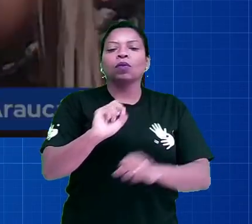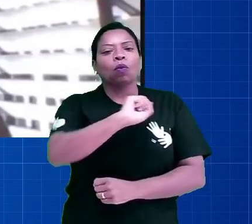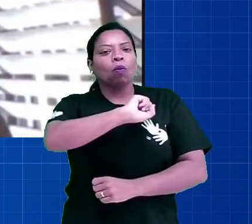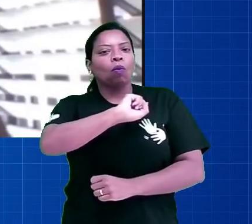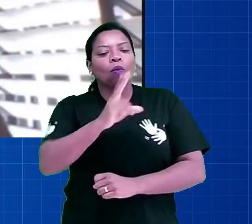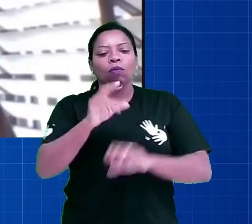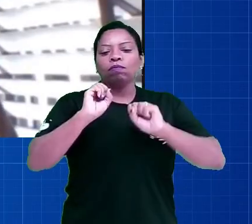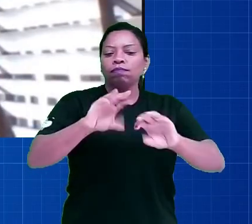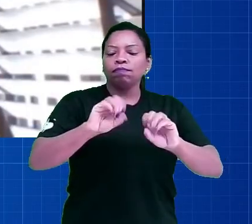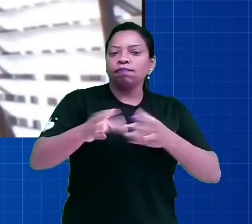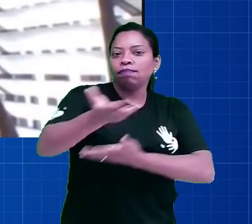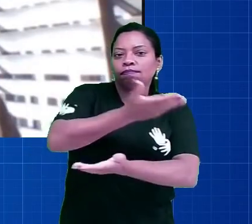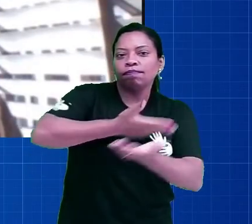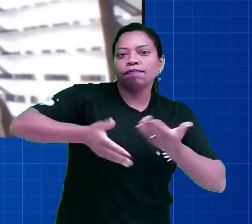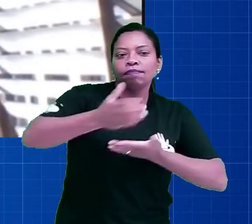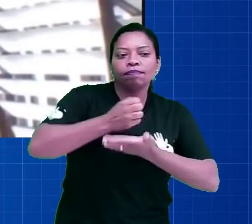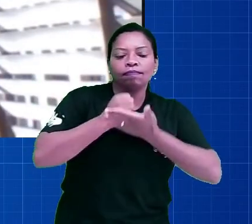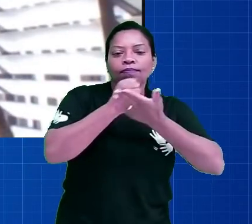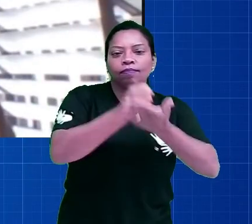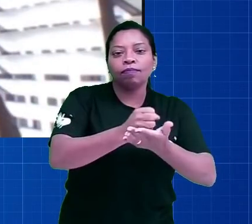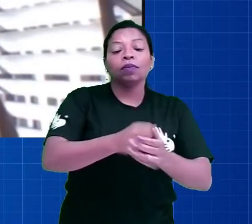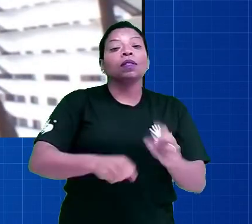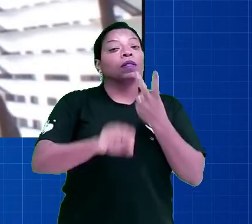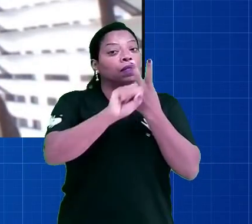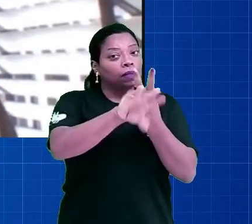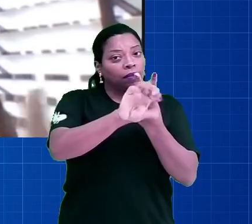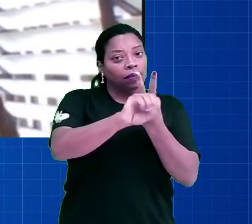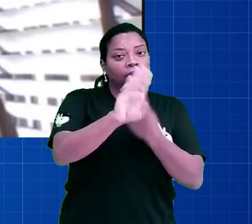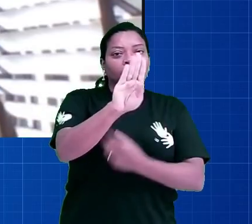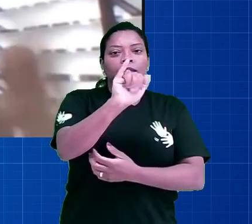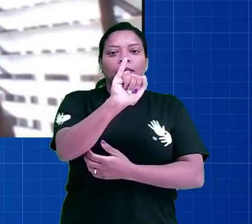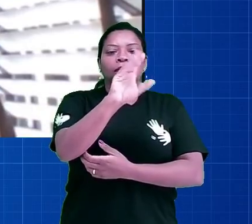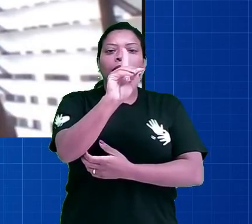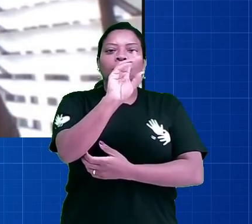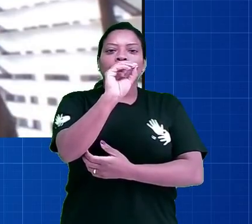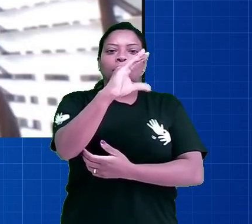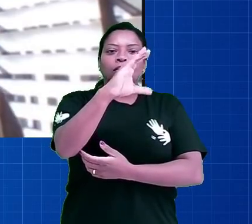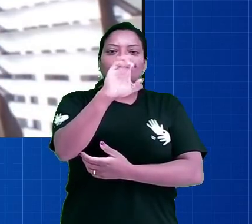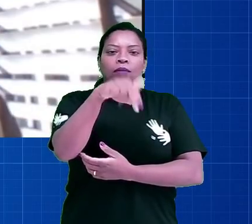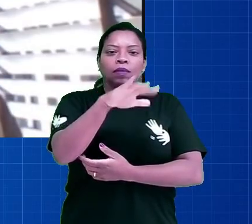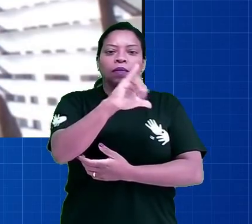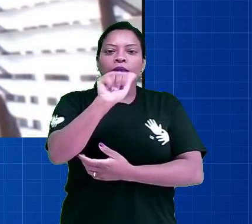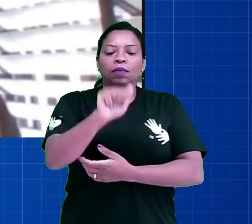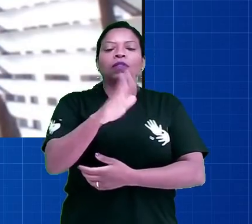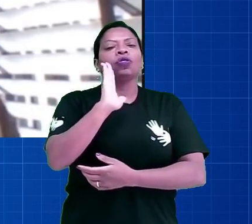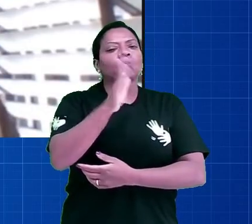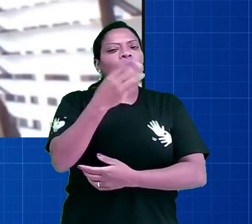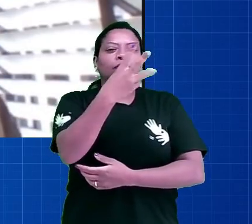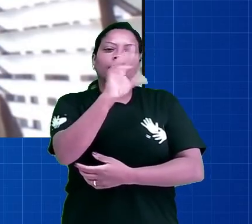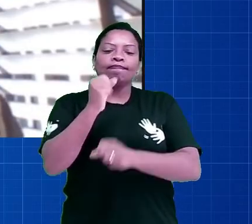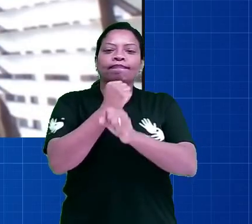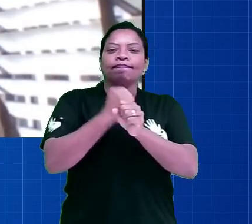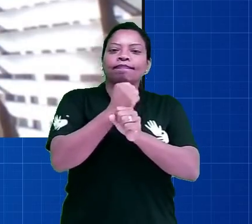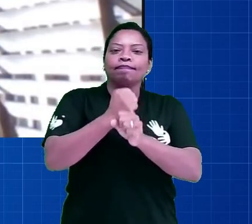coensino, ensino colaborativo, bidocência, já tem mais de 30 anos de uso desse